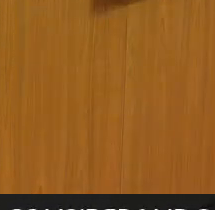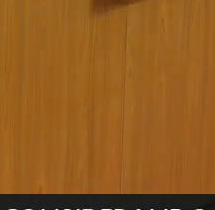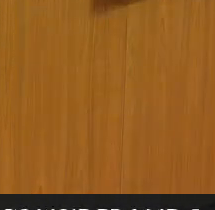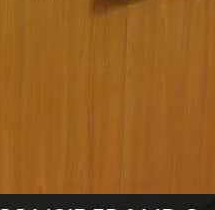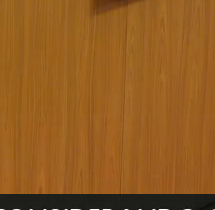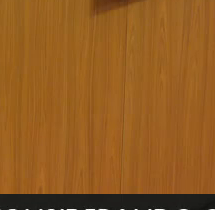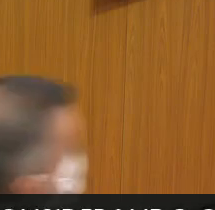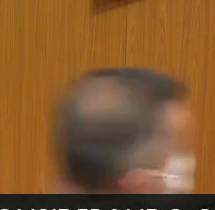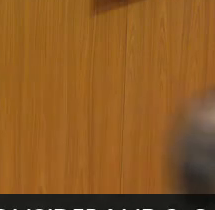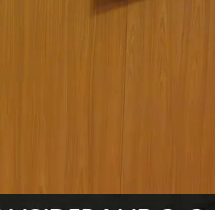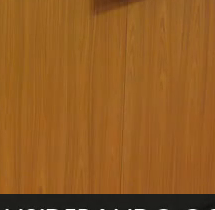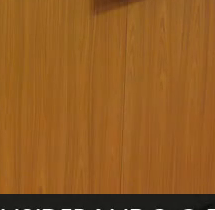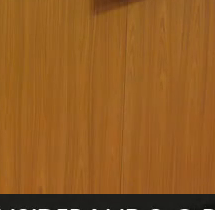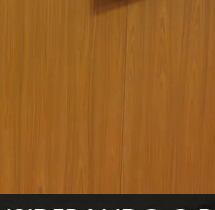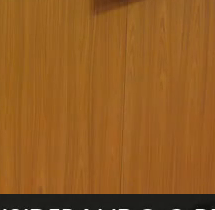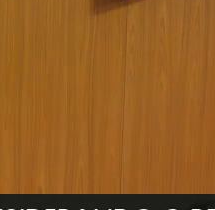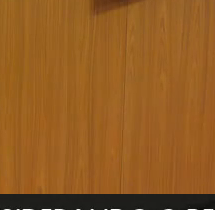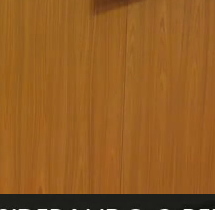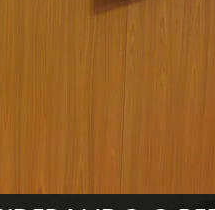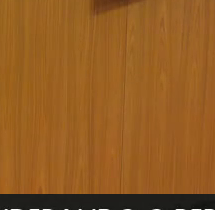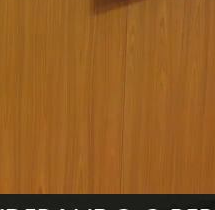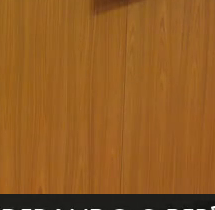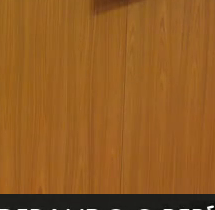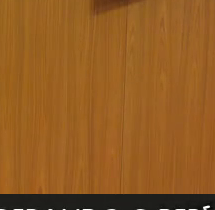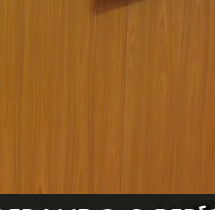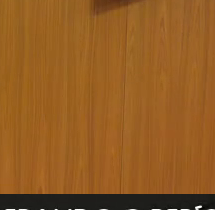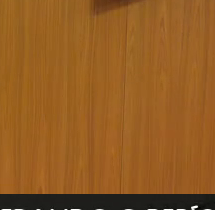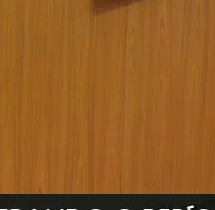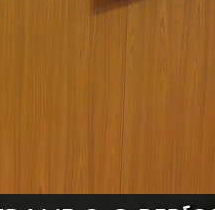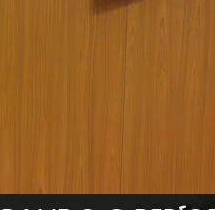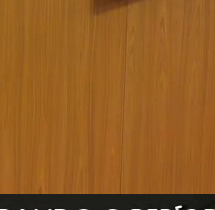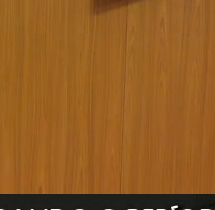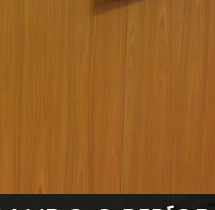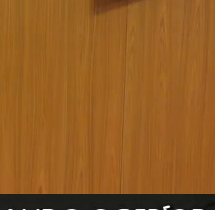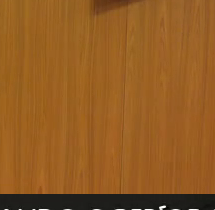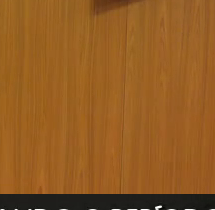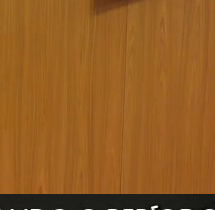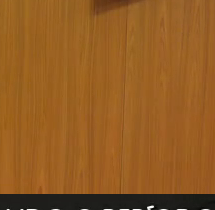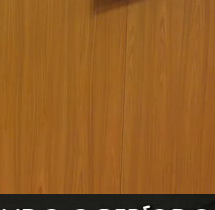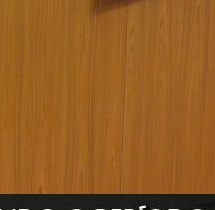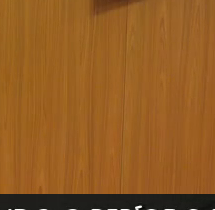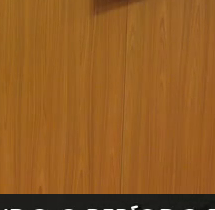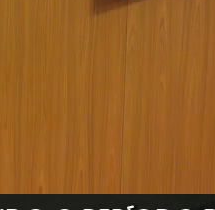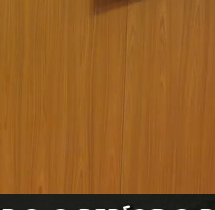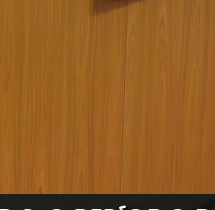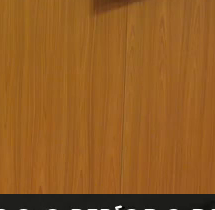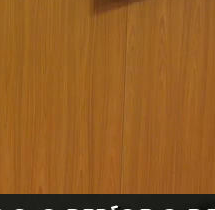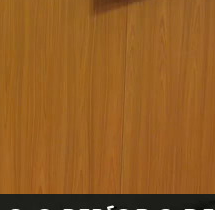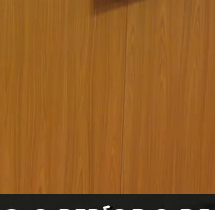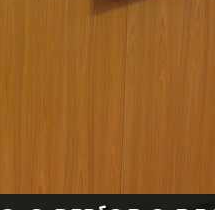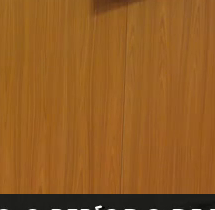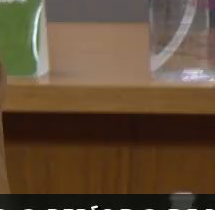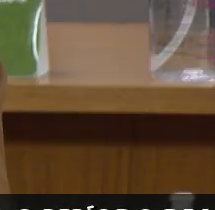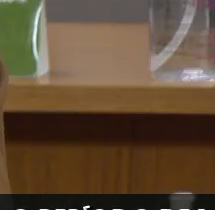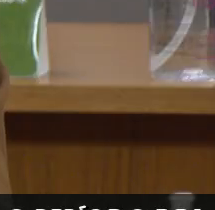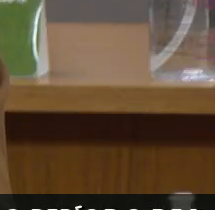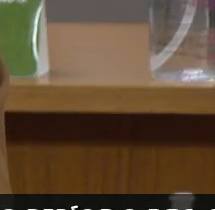é motivada pode ir agora que a gente fala um pouco dos nossos números né acredito